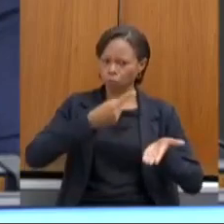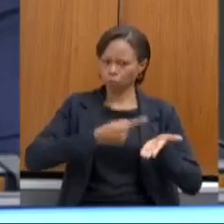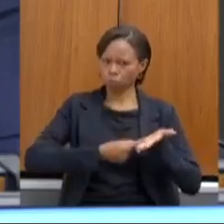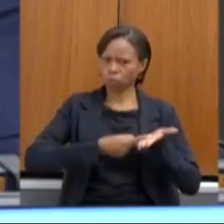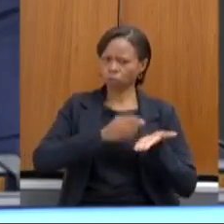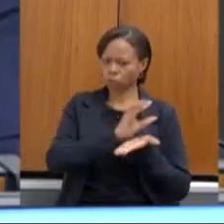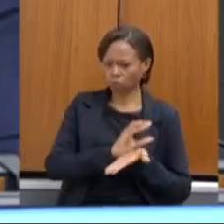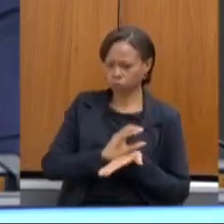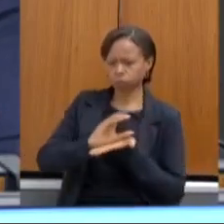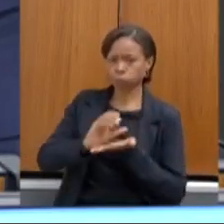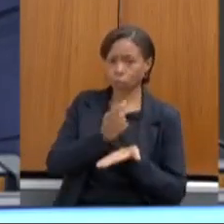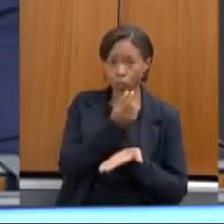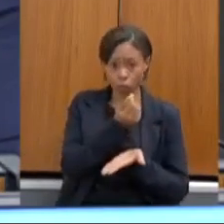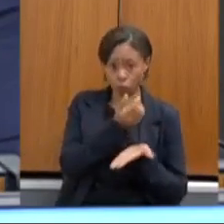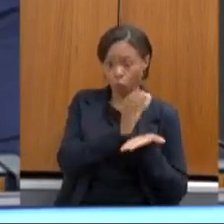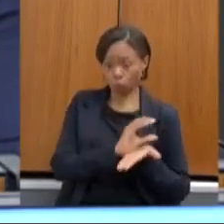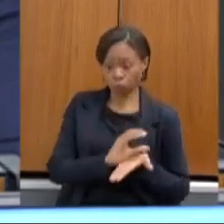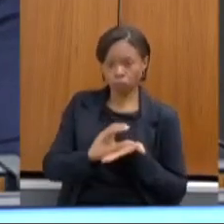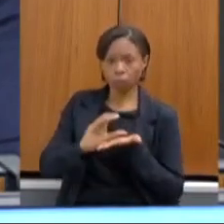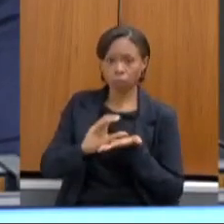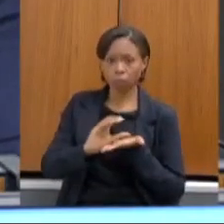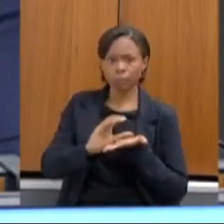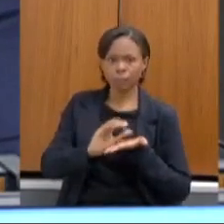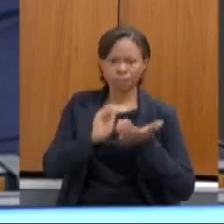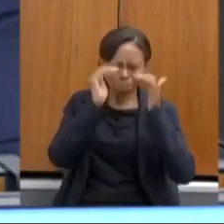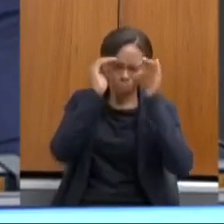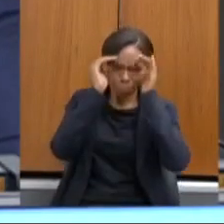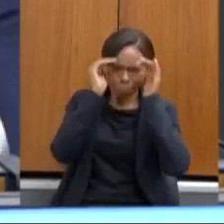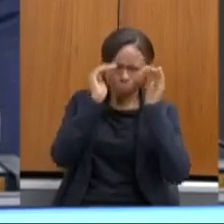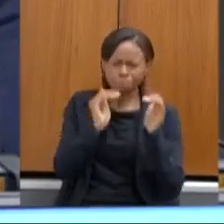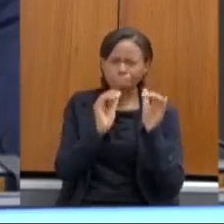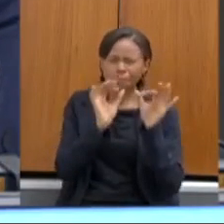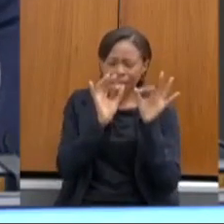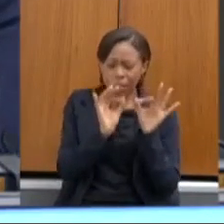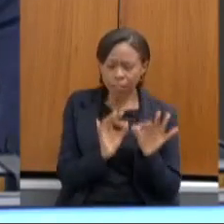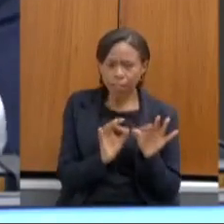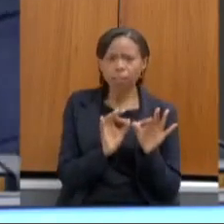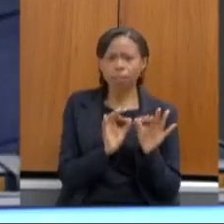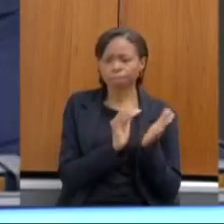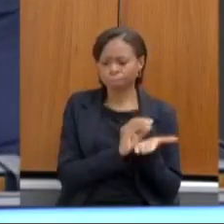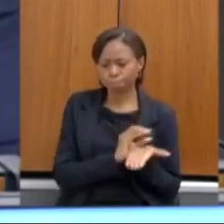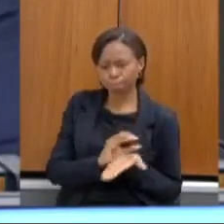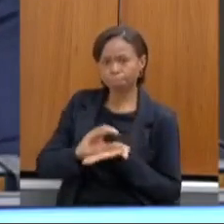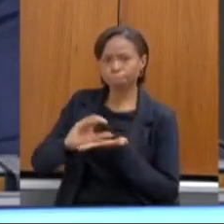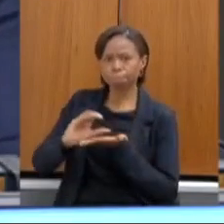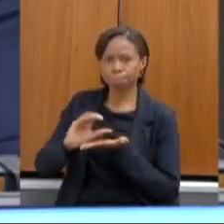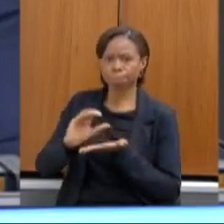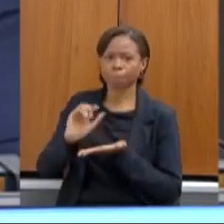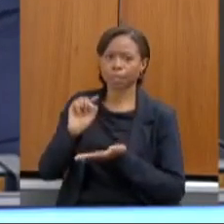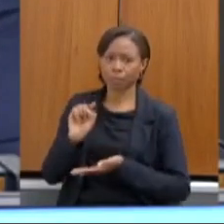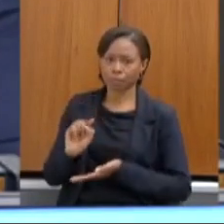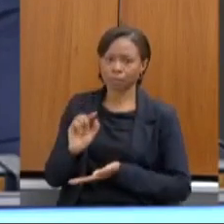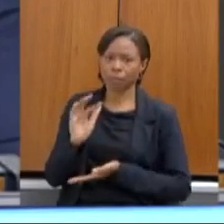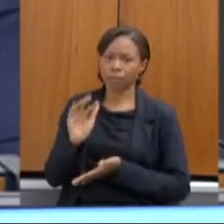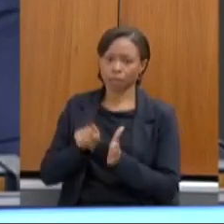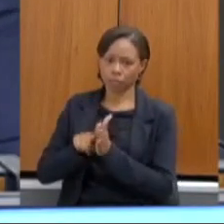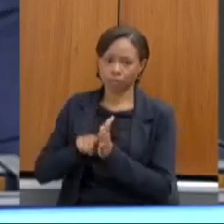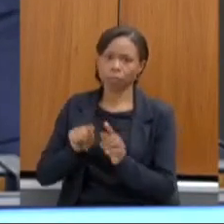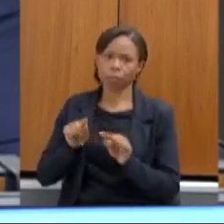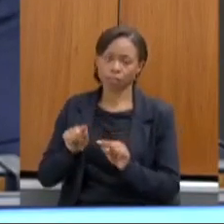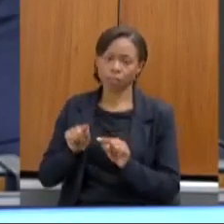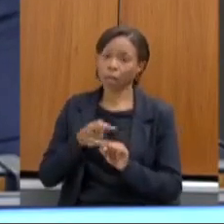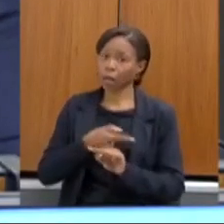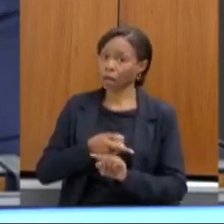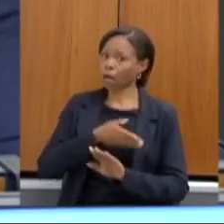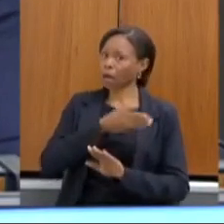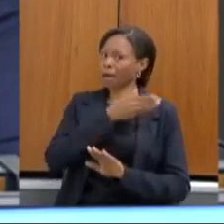valores são religiosamente respeitados e repassados pela fapemig coisa que não tinha e Isso facilita